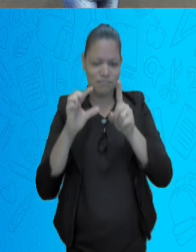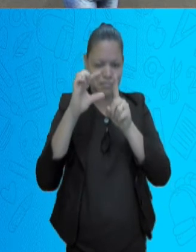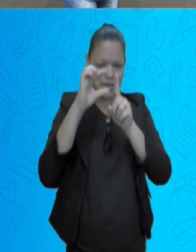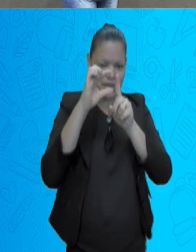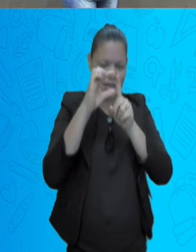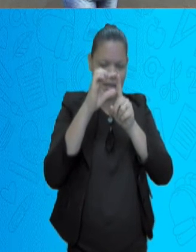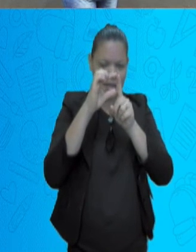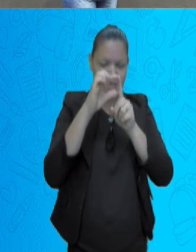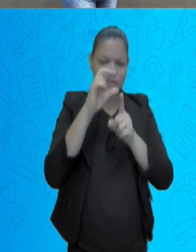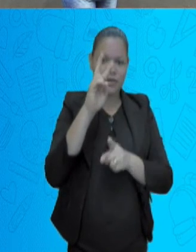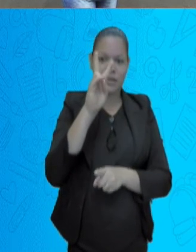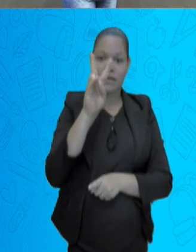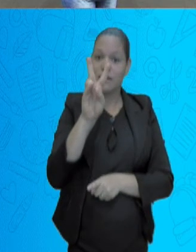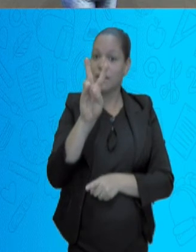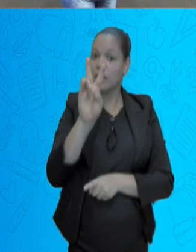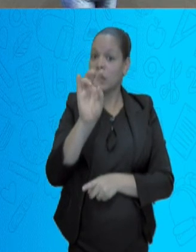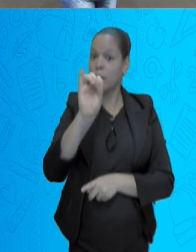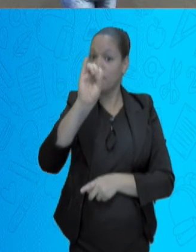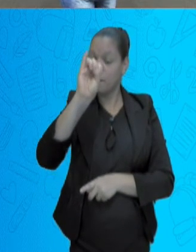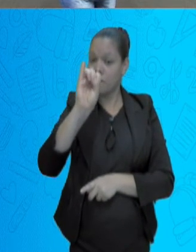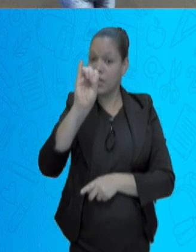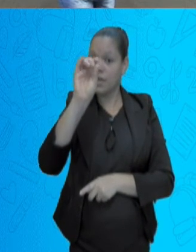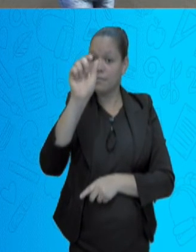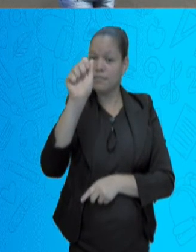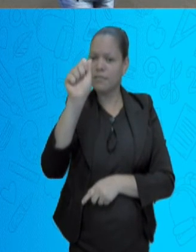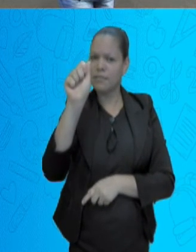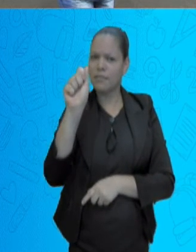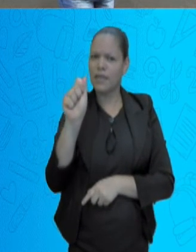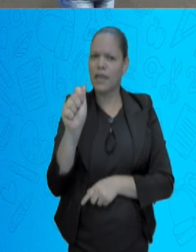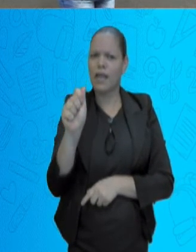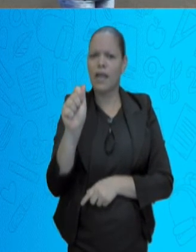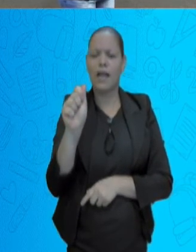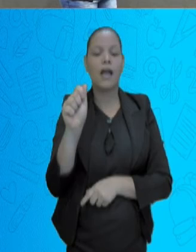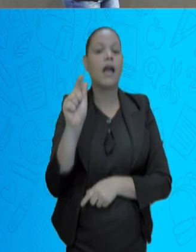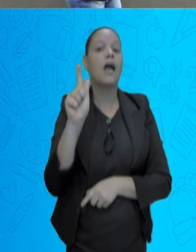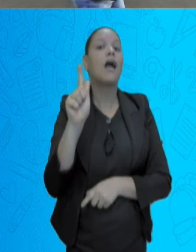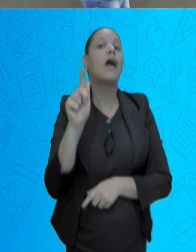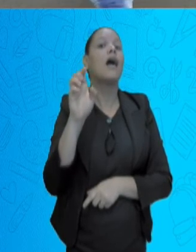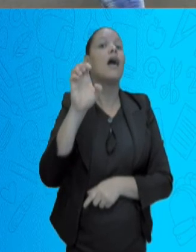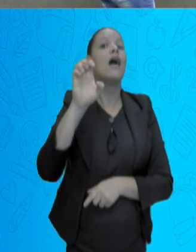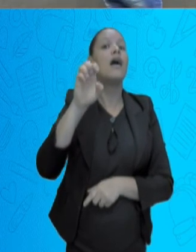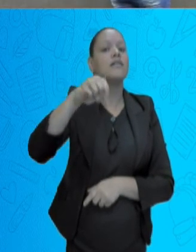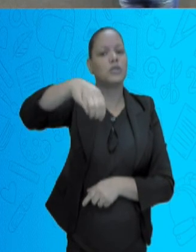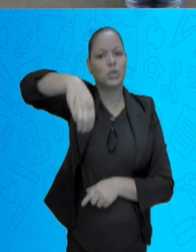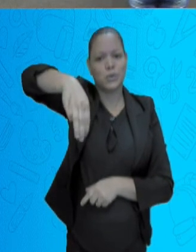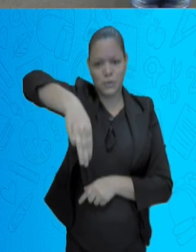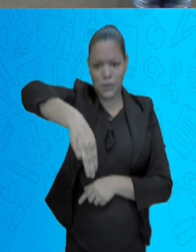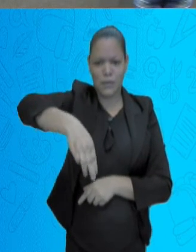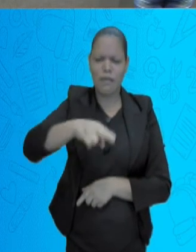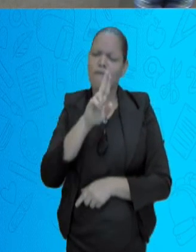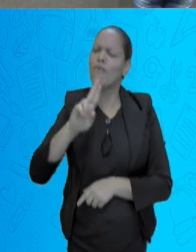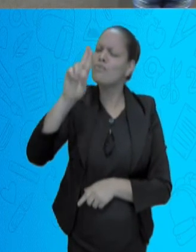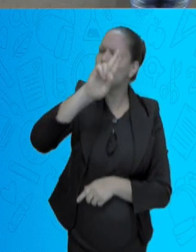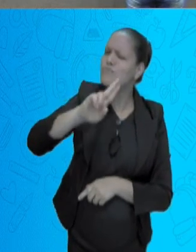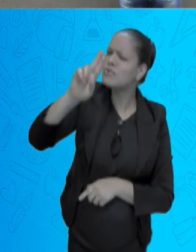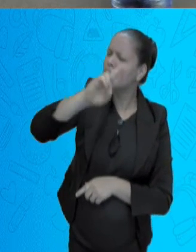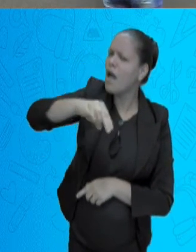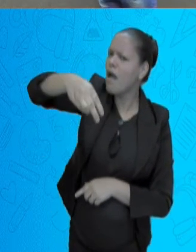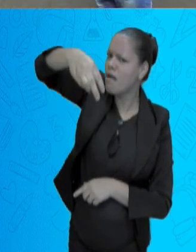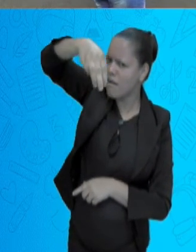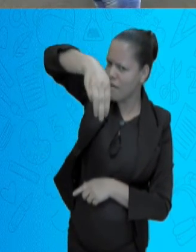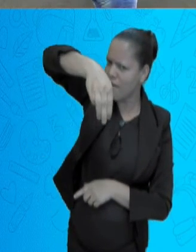uso M no final de palavras. Encaixou na regra? Encaixou na